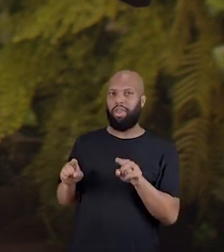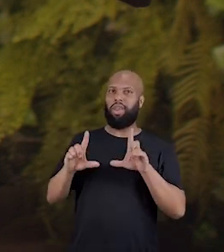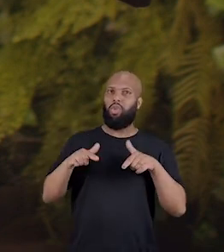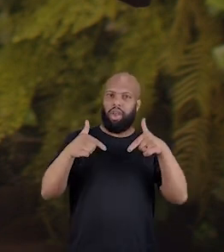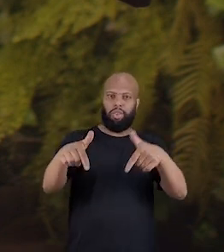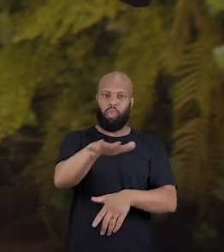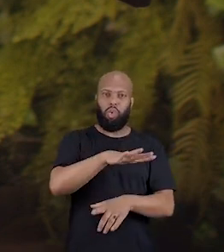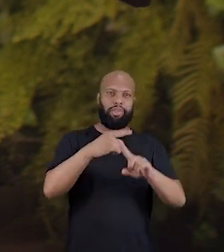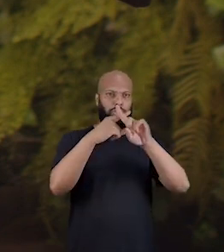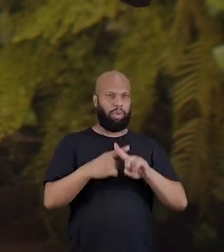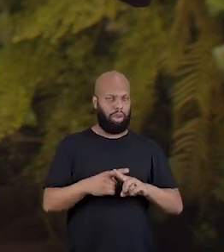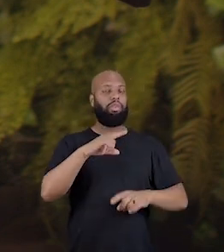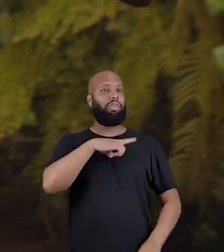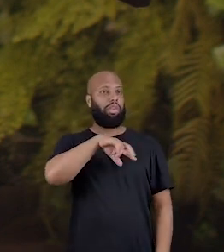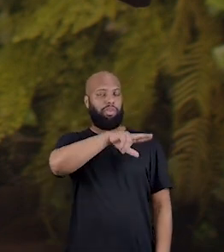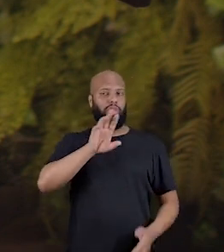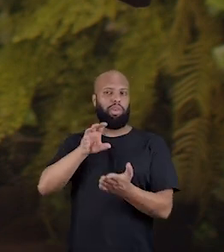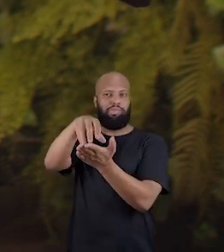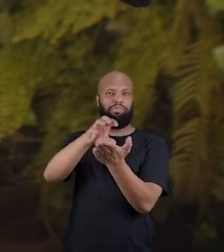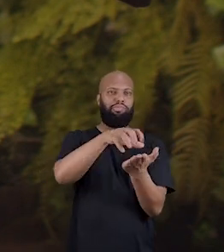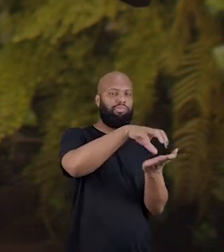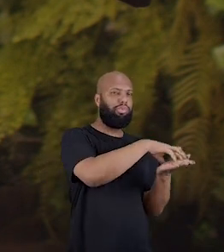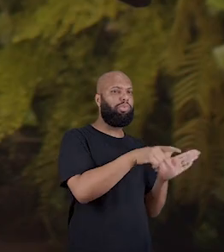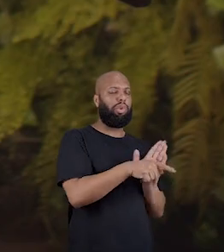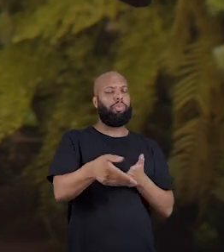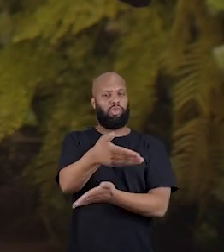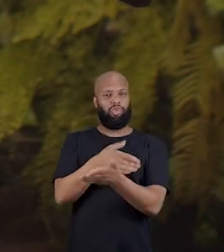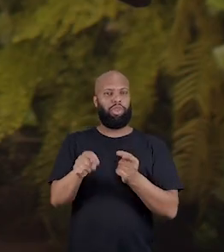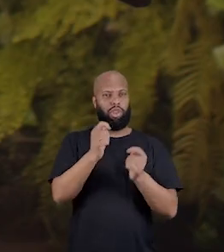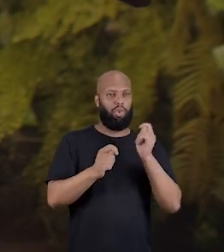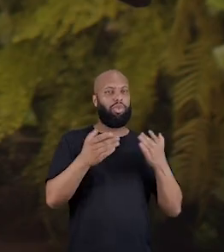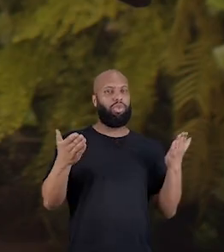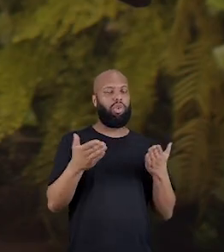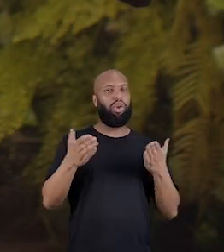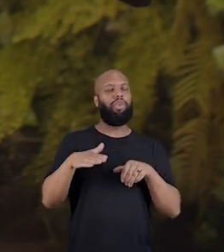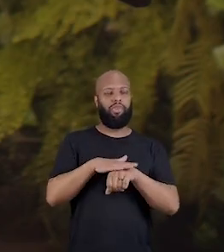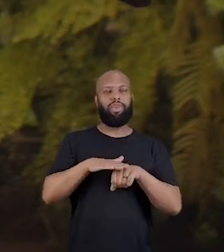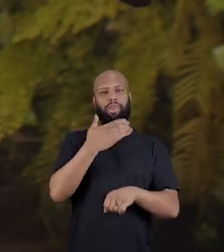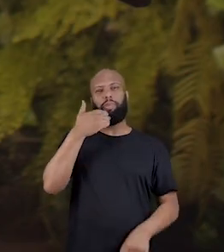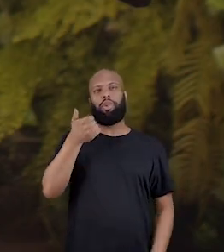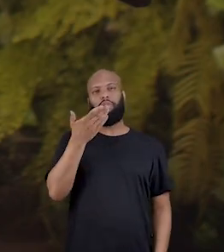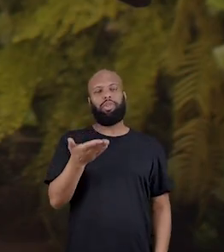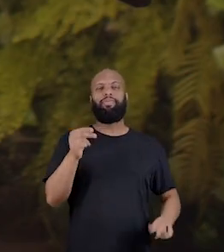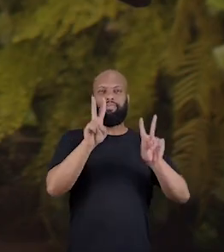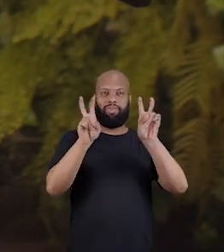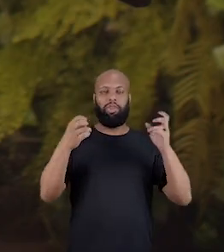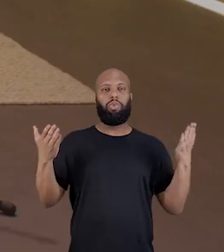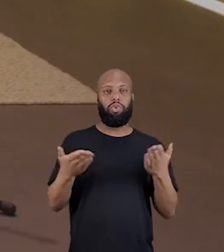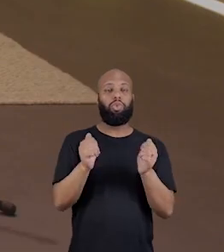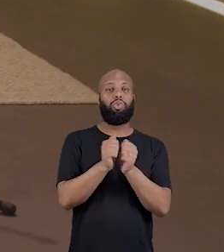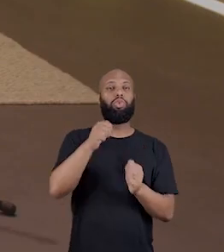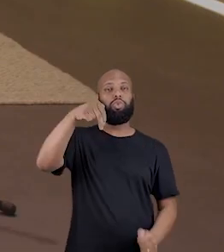mercado extremamente regulado e com diversas unidades de negócios. Então, gente, vamos conversar melhor sobre esse assunto,